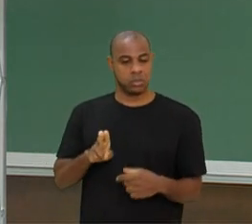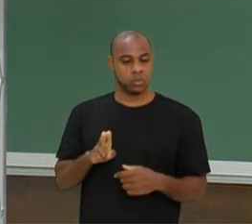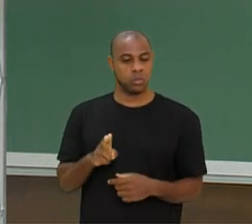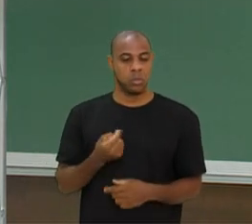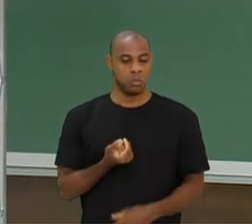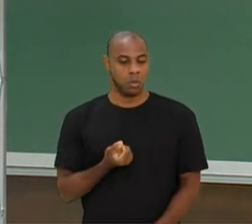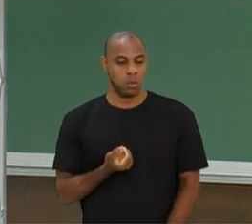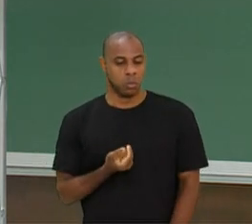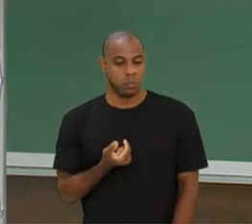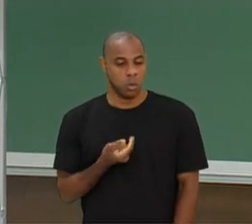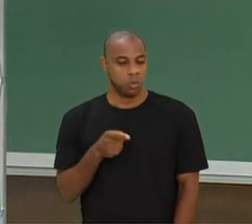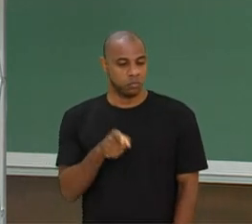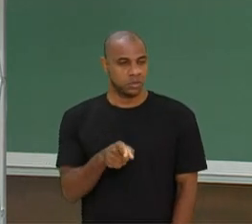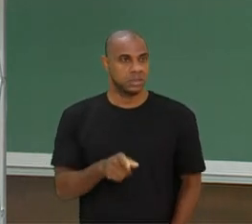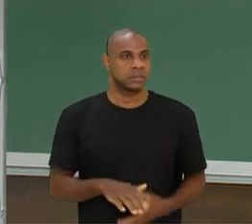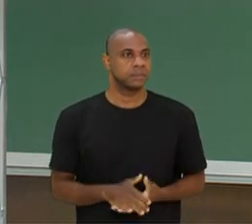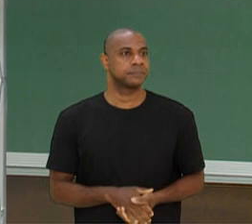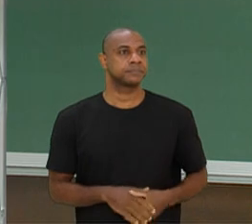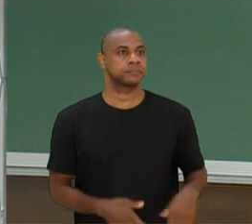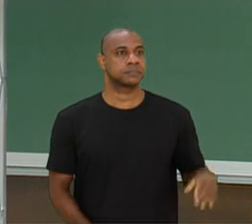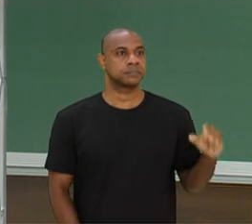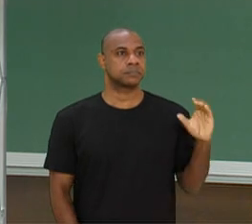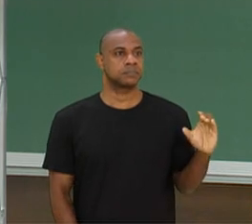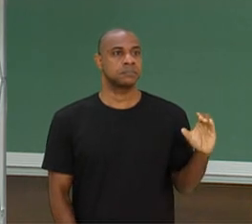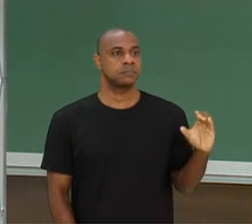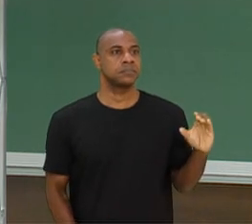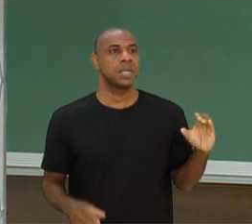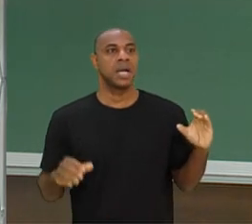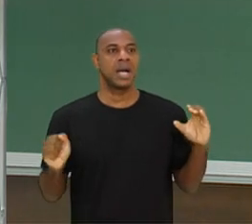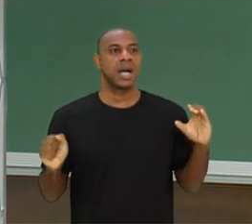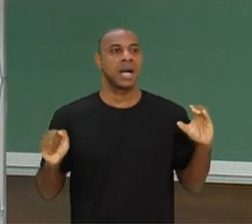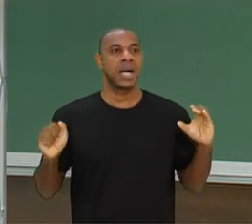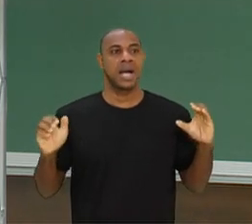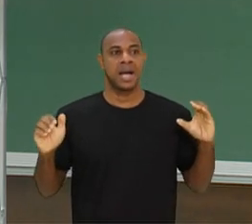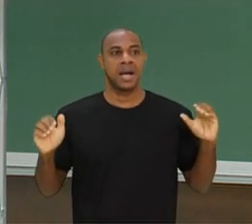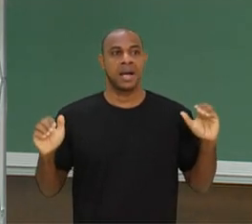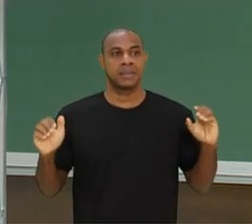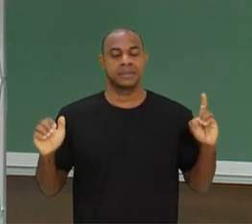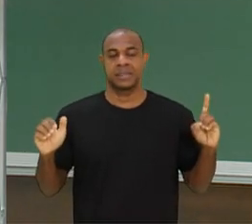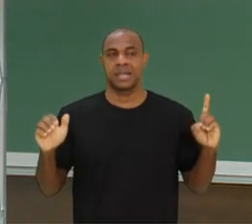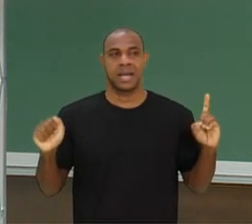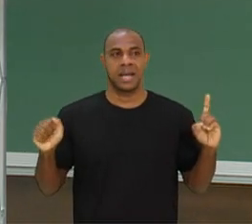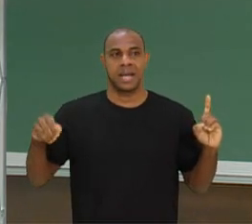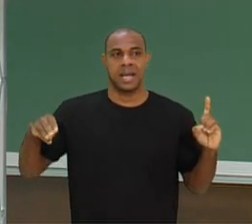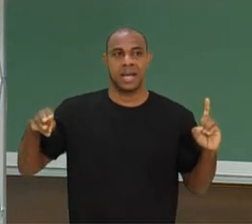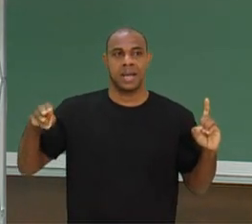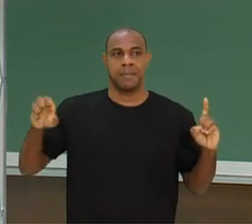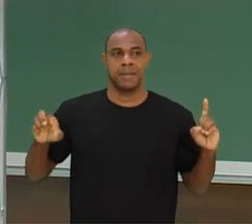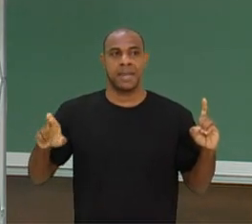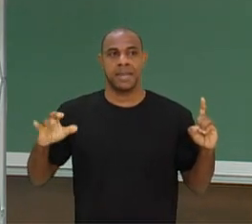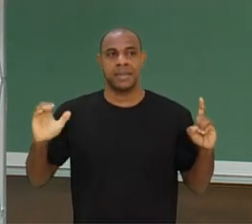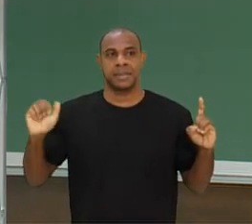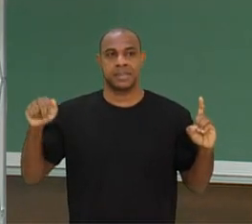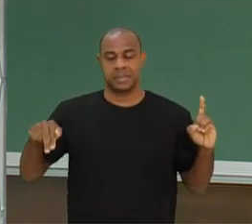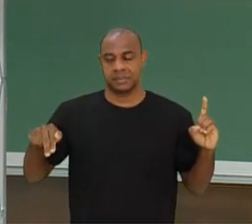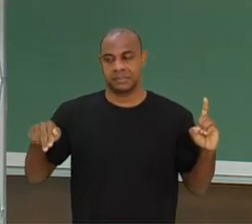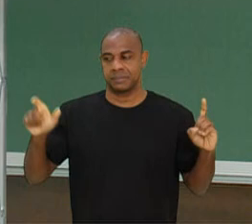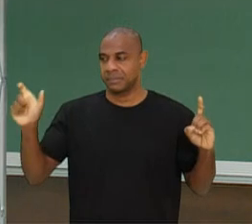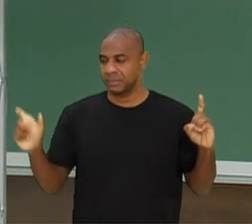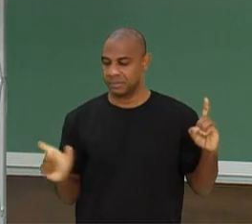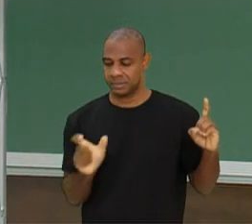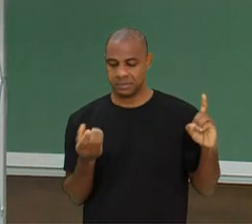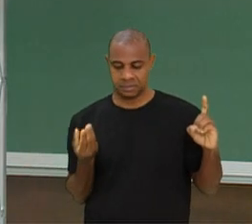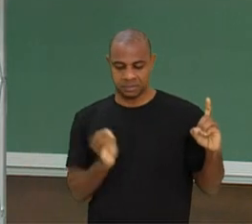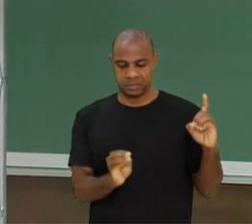você. That's American. Sometimes, perhaps, you don't want to be a part of me. É